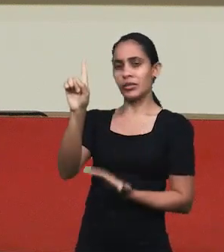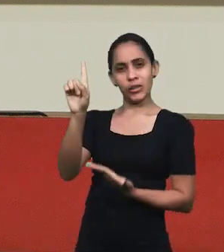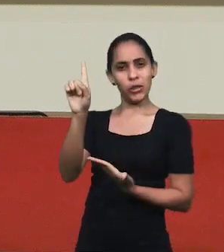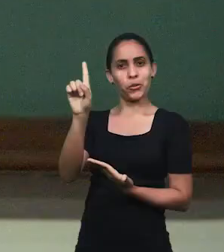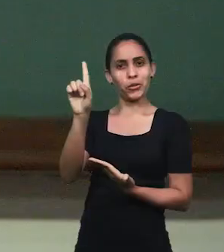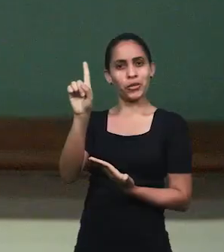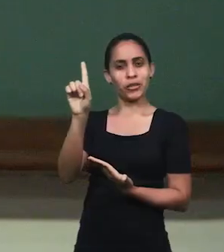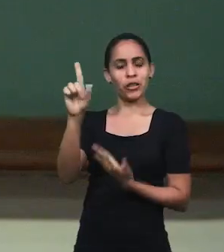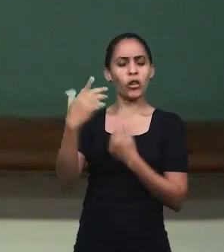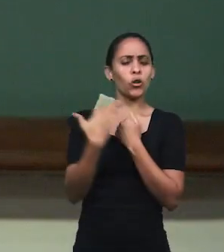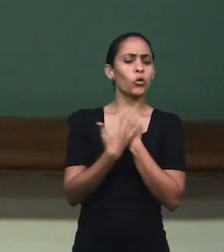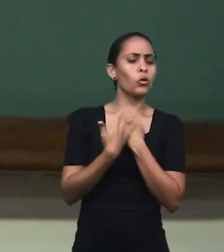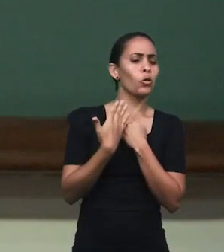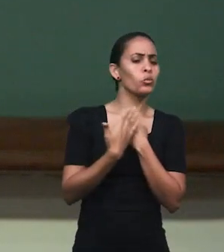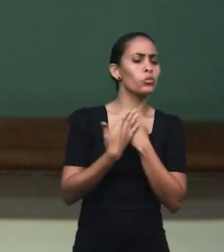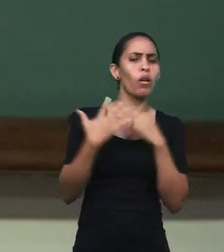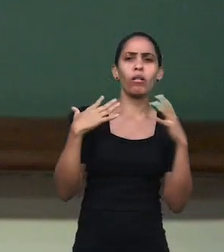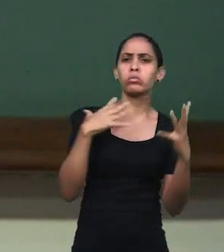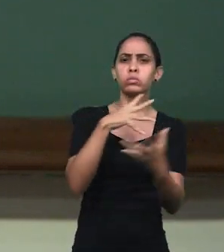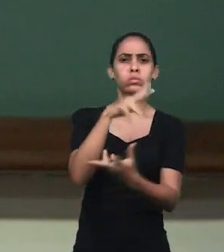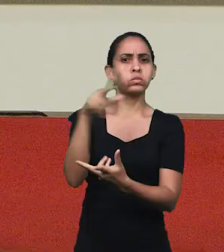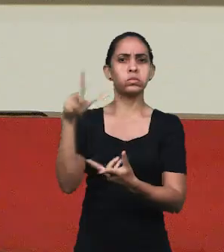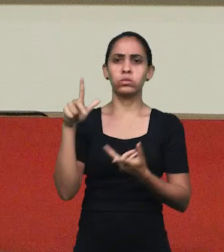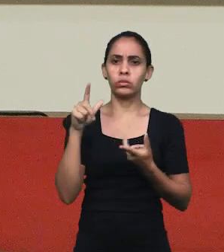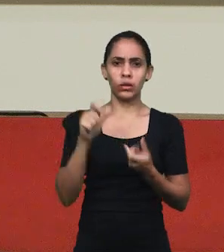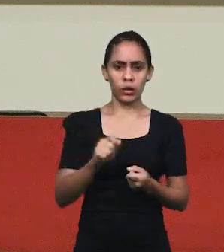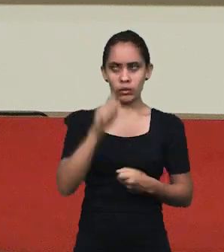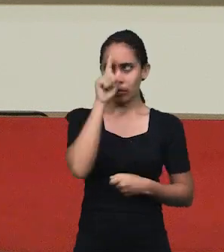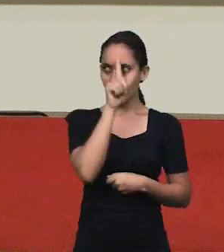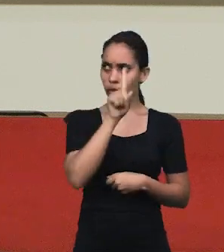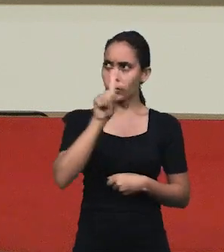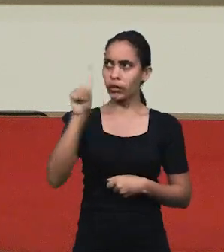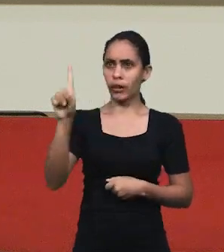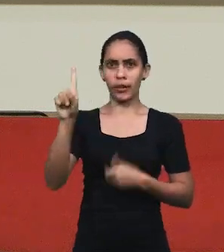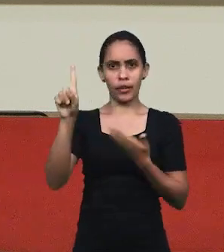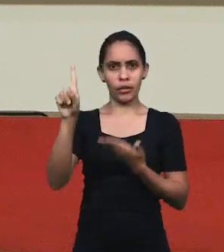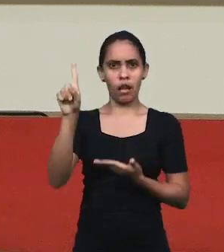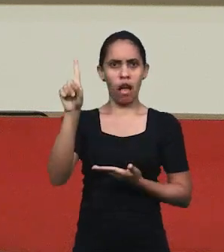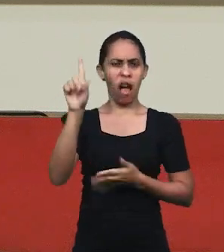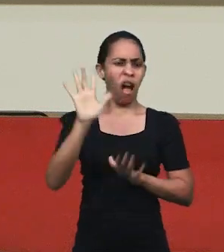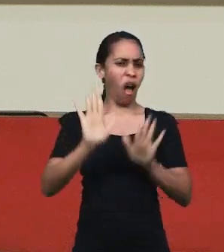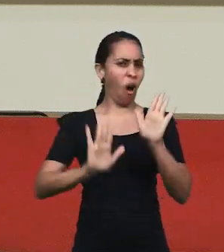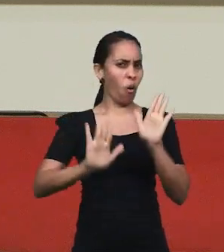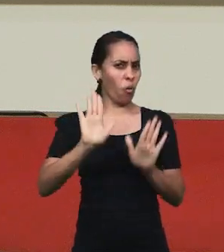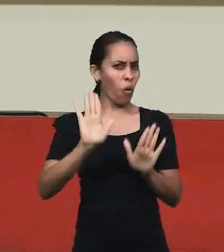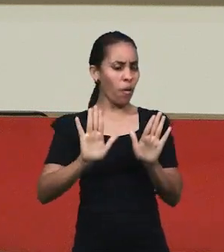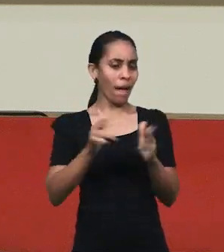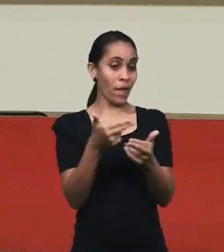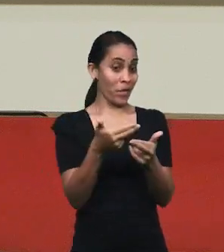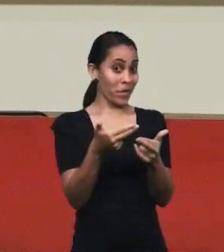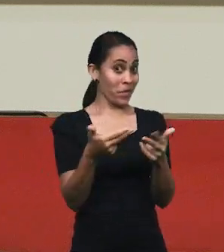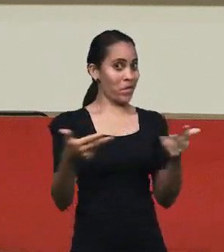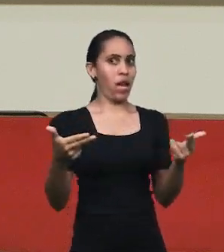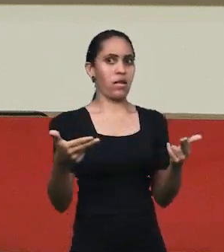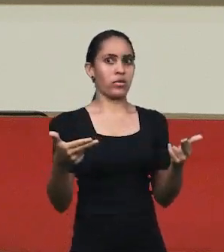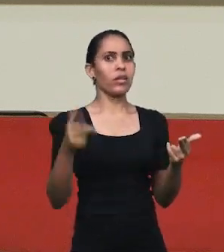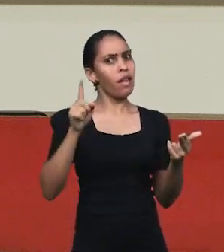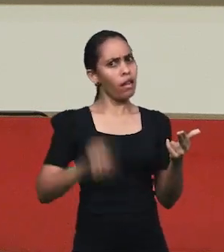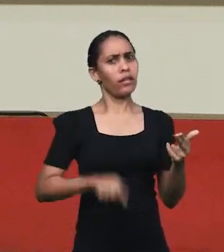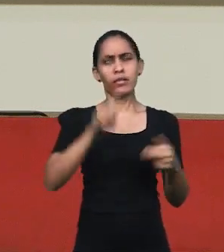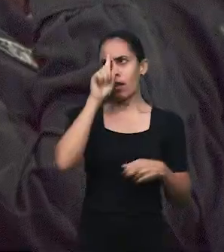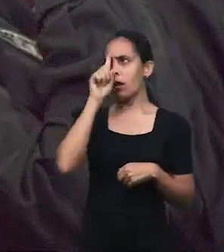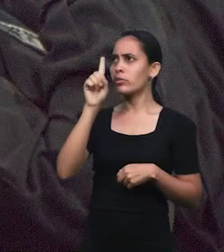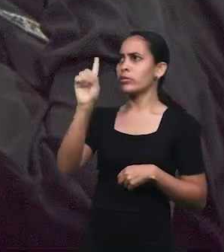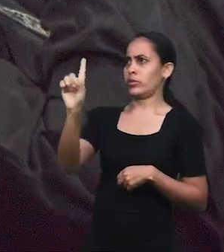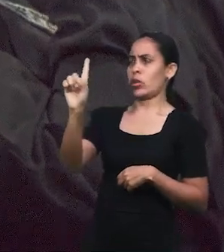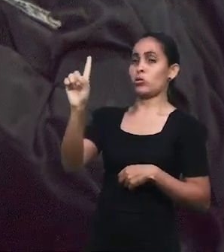de toda consolação. Veja, Jesus não é o Deus de algumas consolações ou nem de